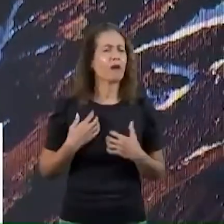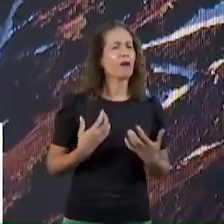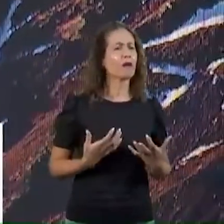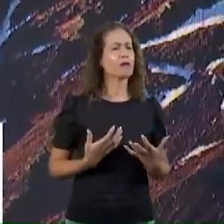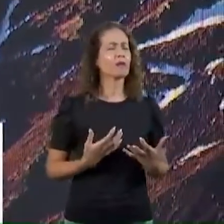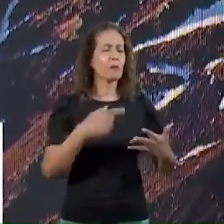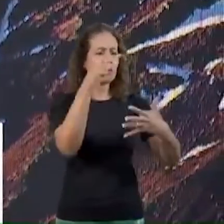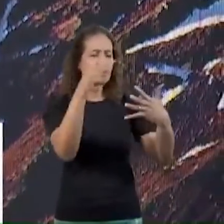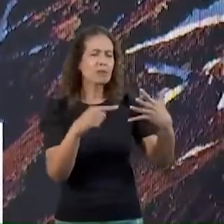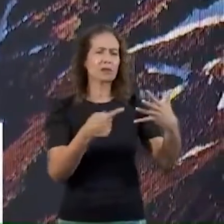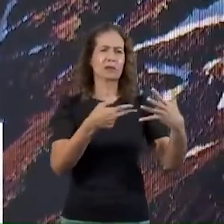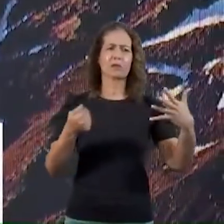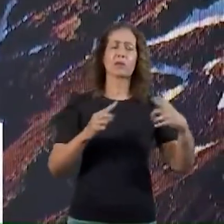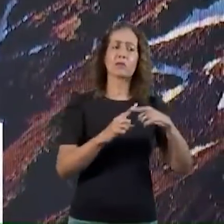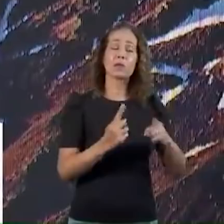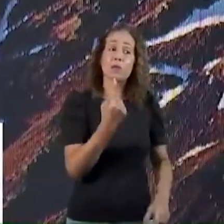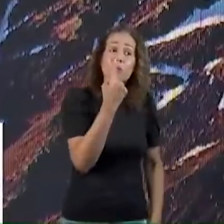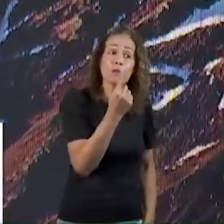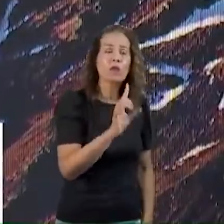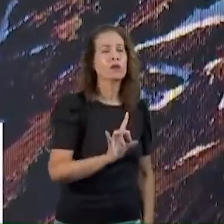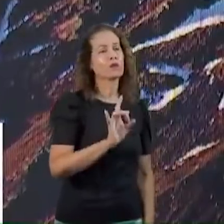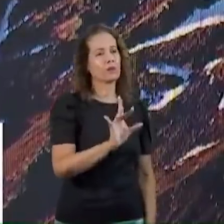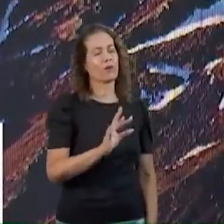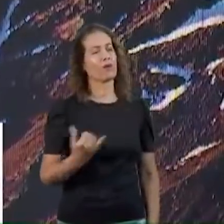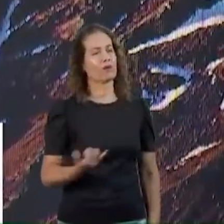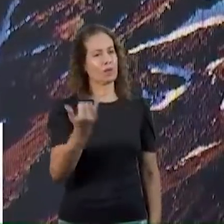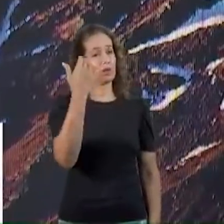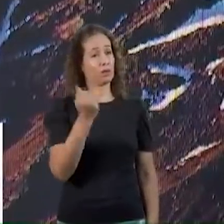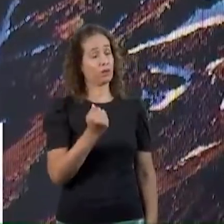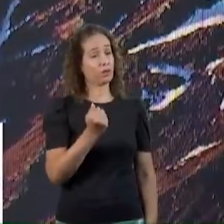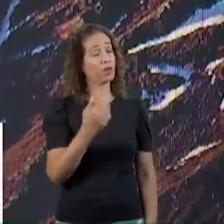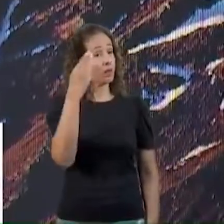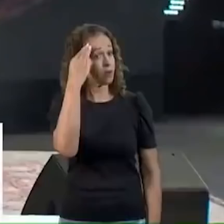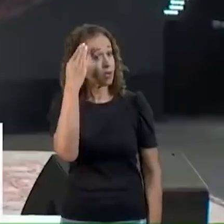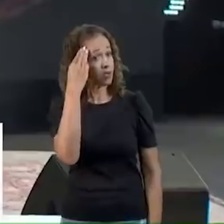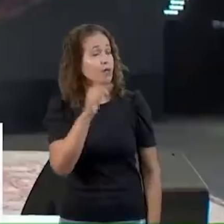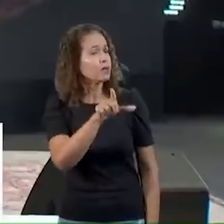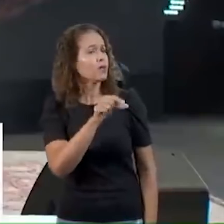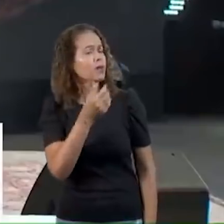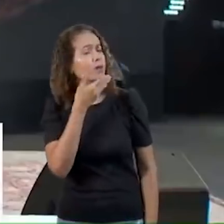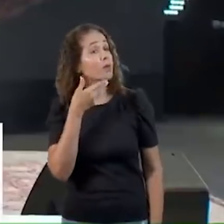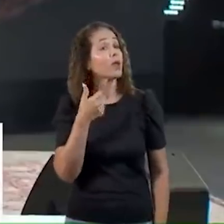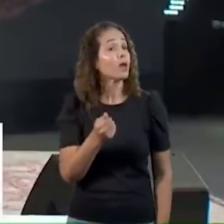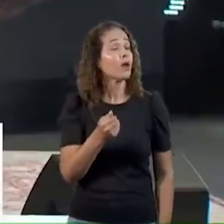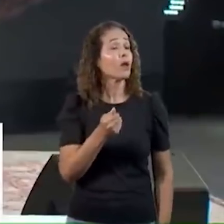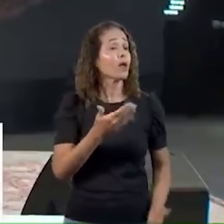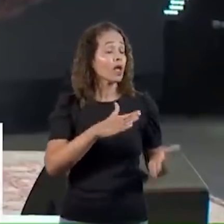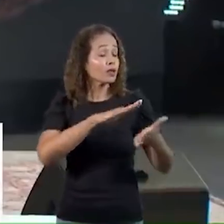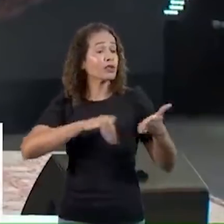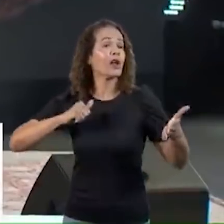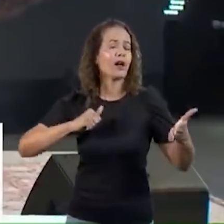é necessária. E Maria escolheu a melhor parte, e essa não lhe será